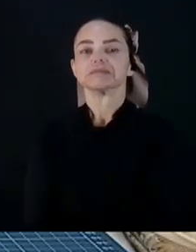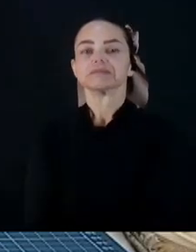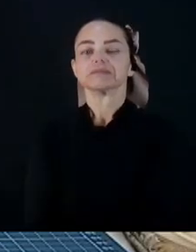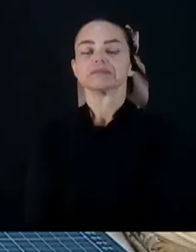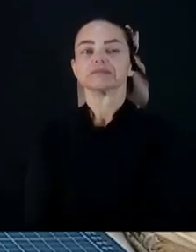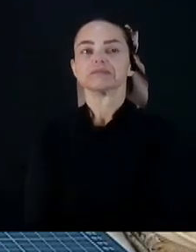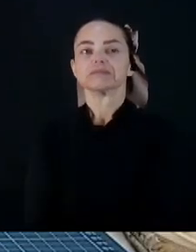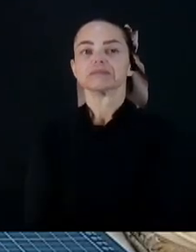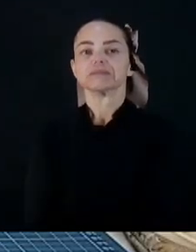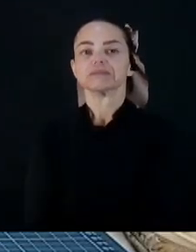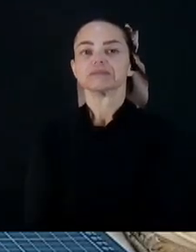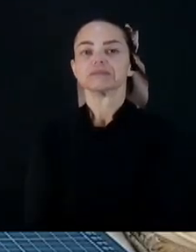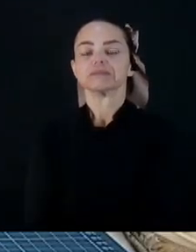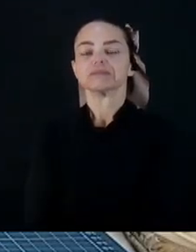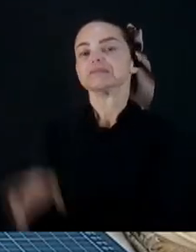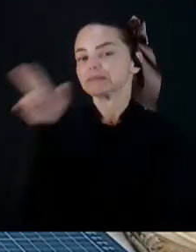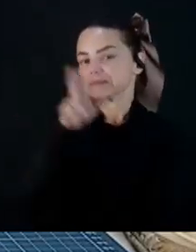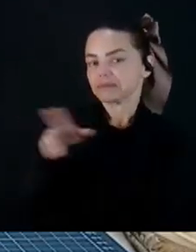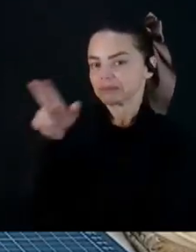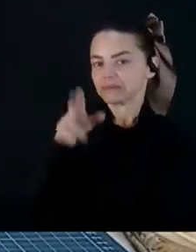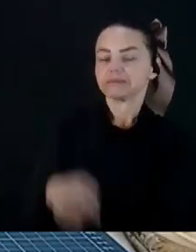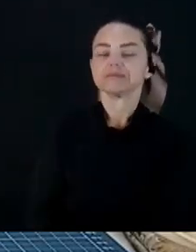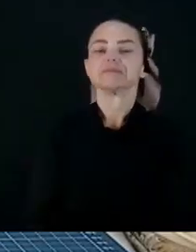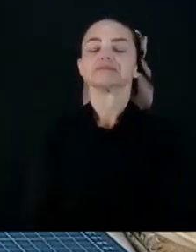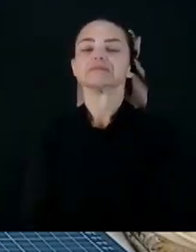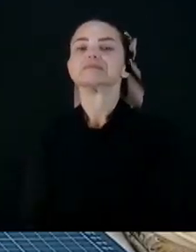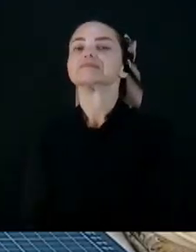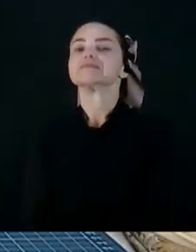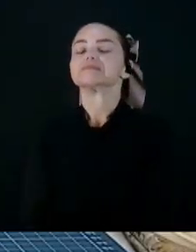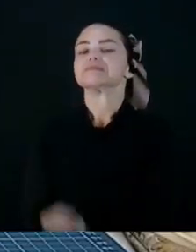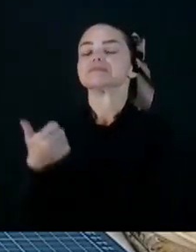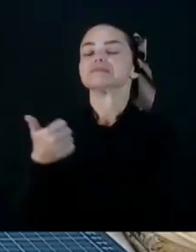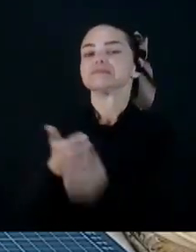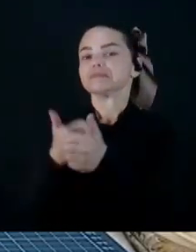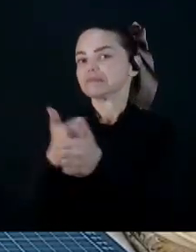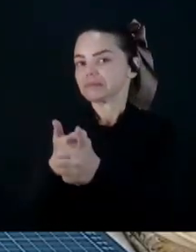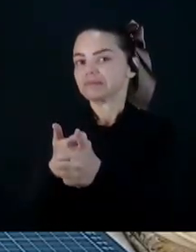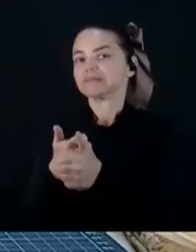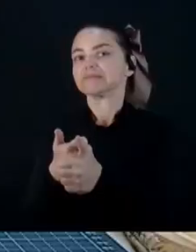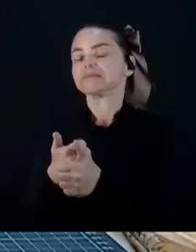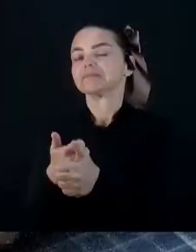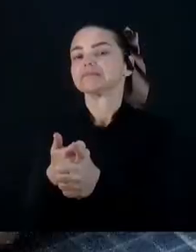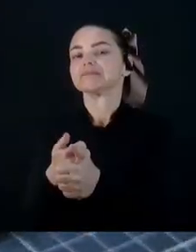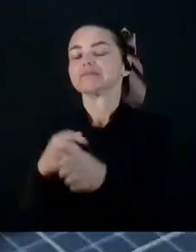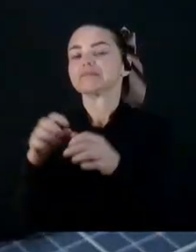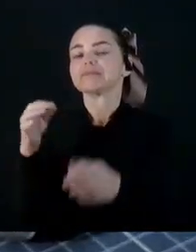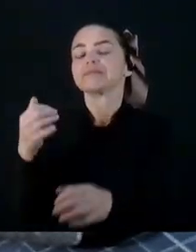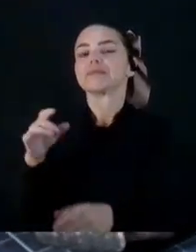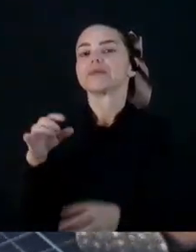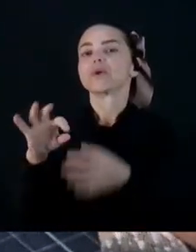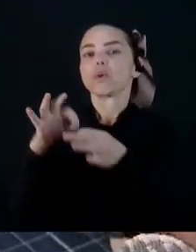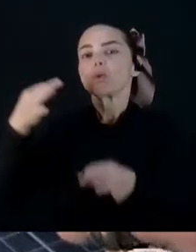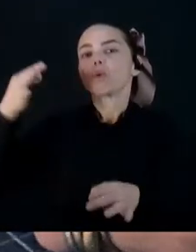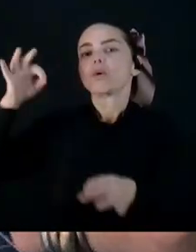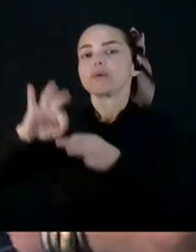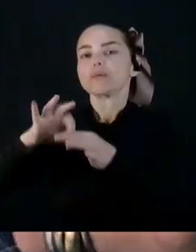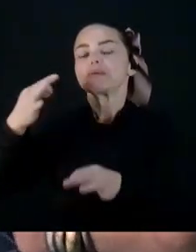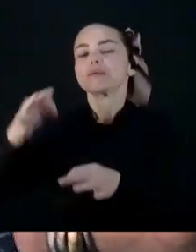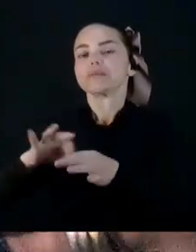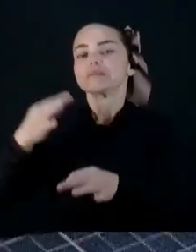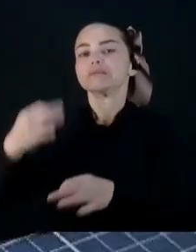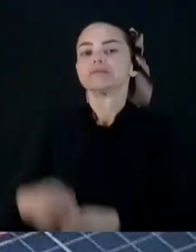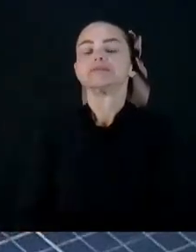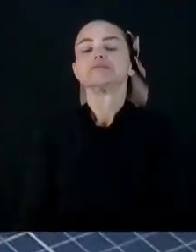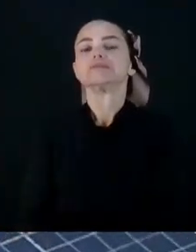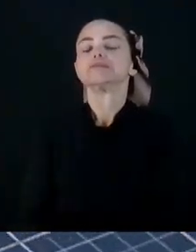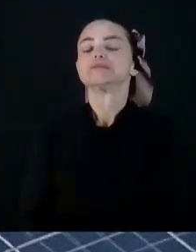E a gente usa uma linha com a cor mais próxima do tecido que a gente tá usando, pra ficar mais disfarçado. Isso. Aqui eu tô usando uma linha neutra,